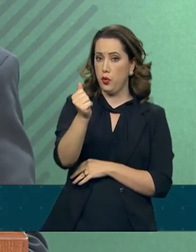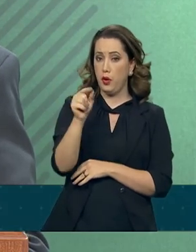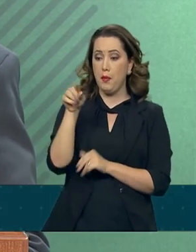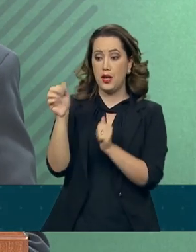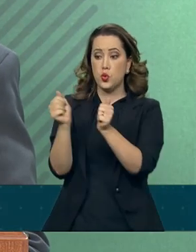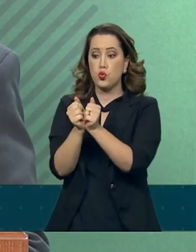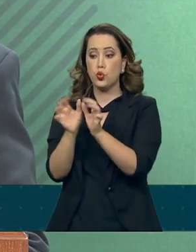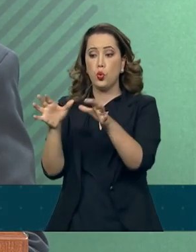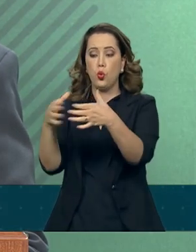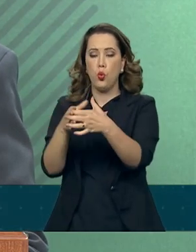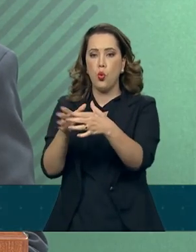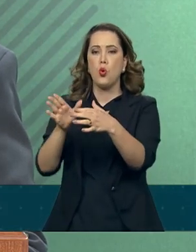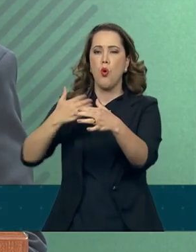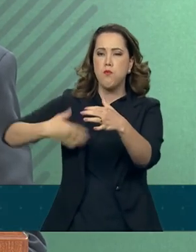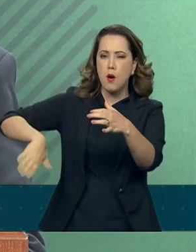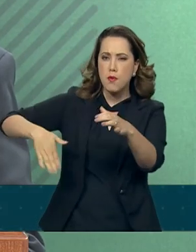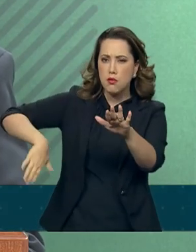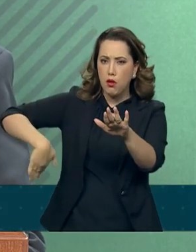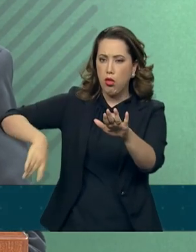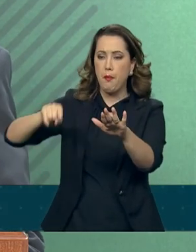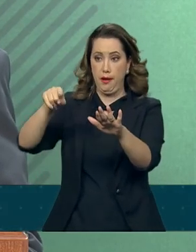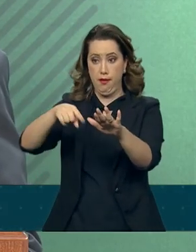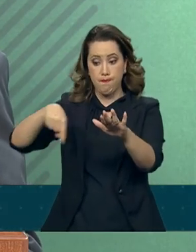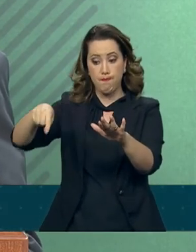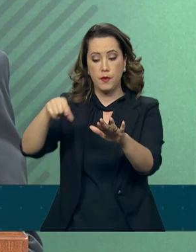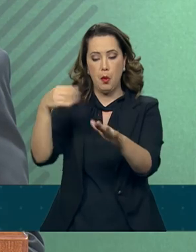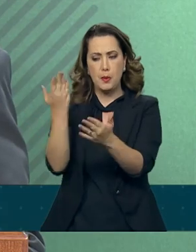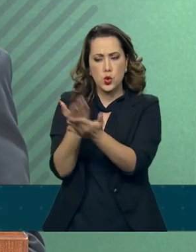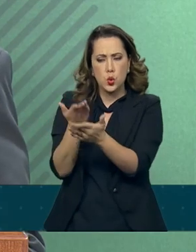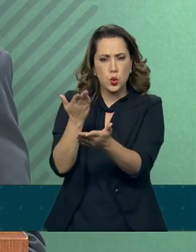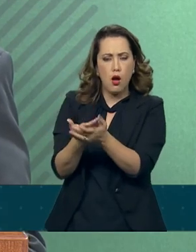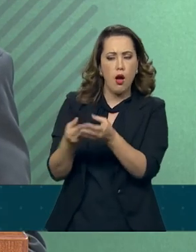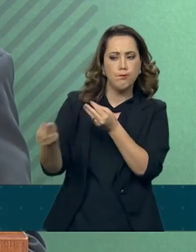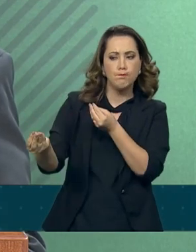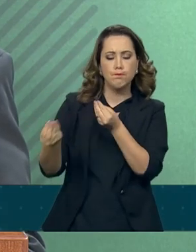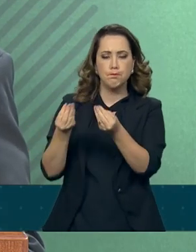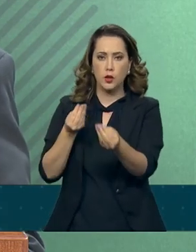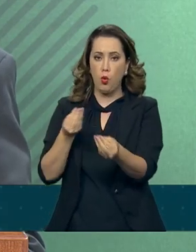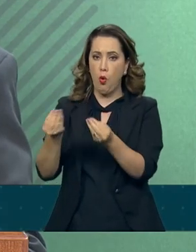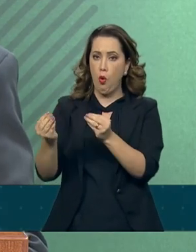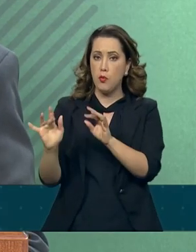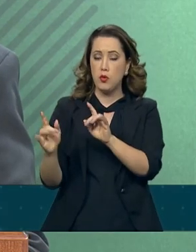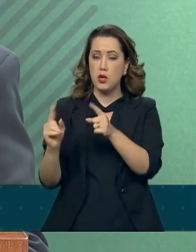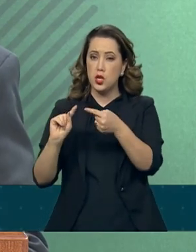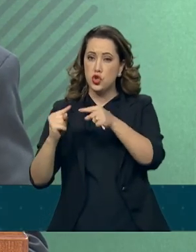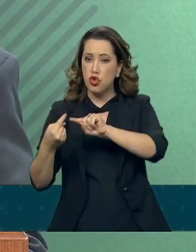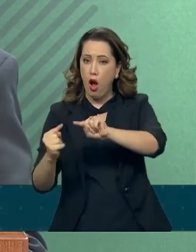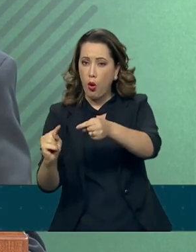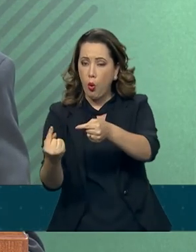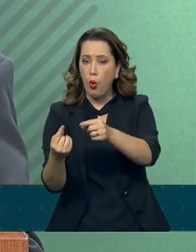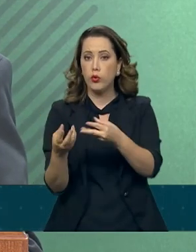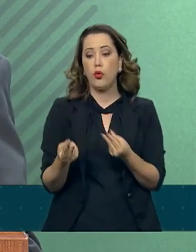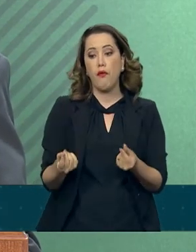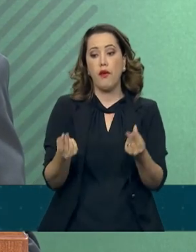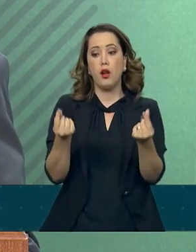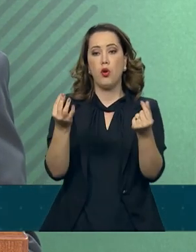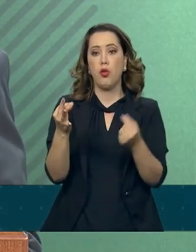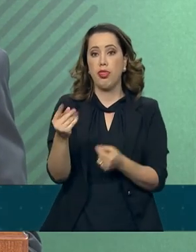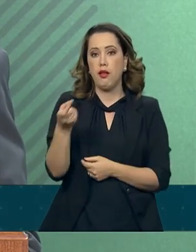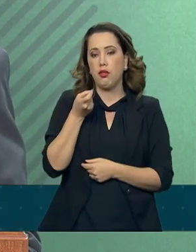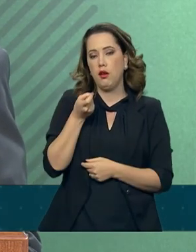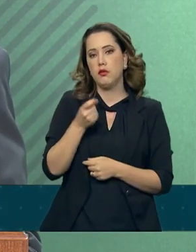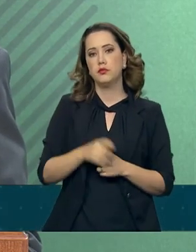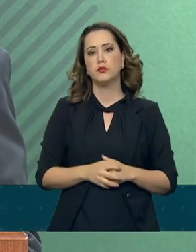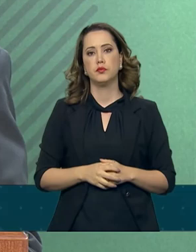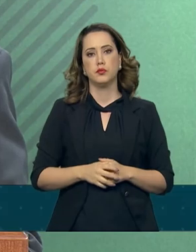iniciarem estudos para analisar de forma consensual o preço das tarifas